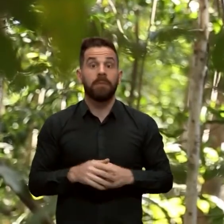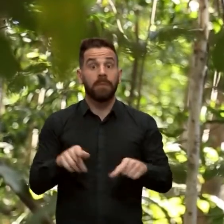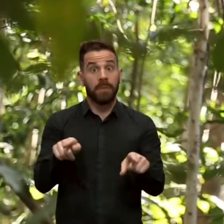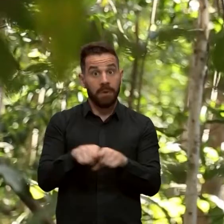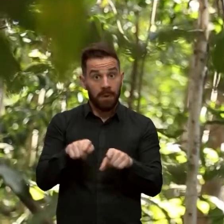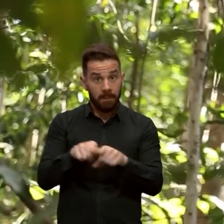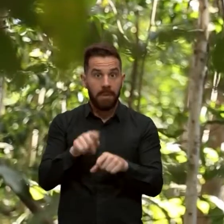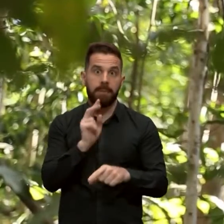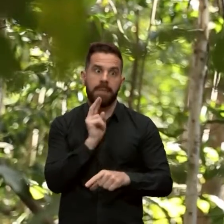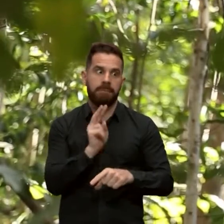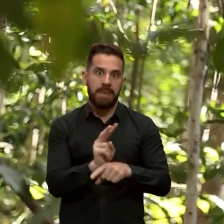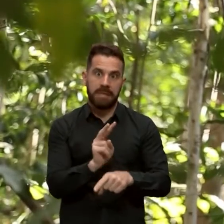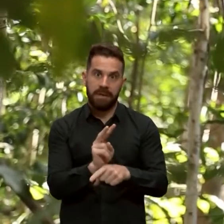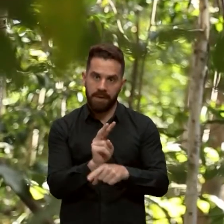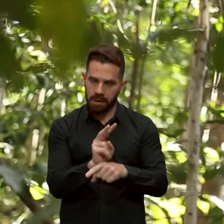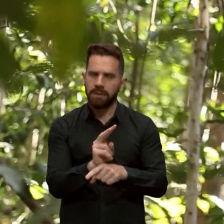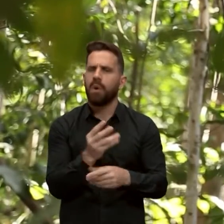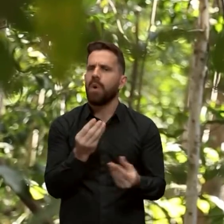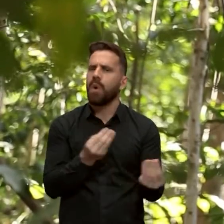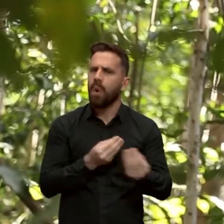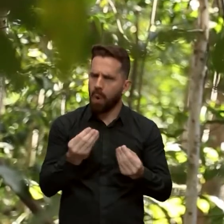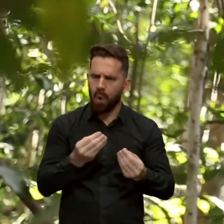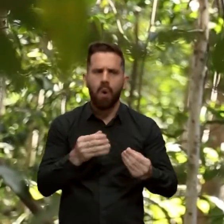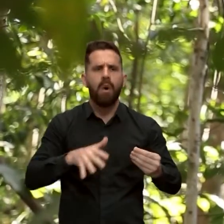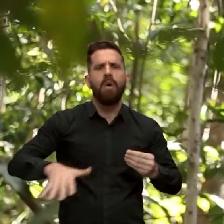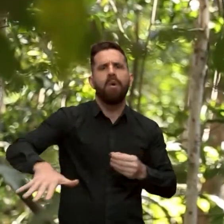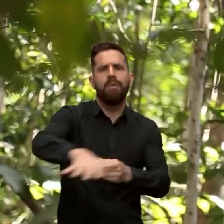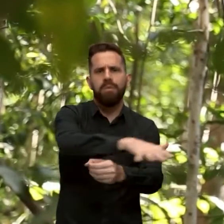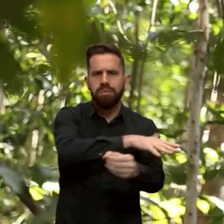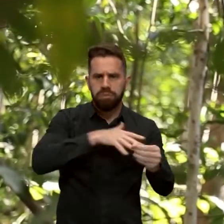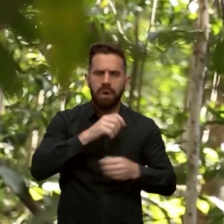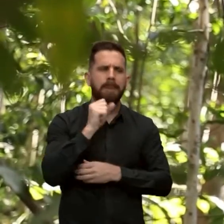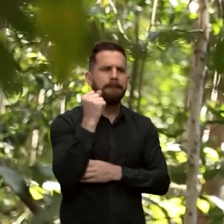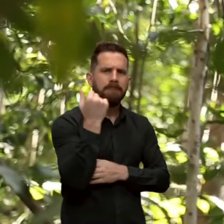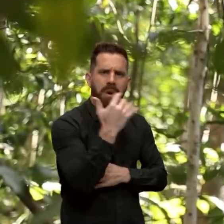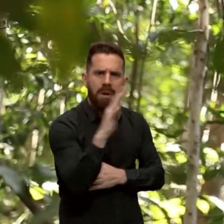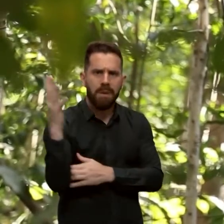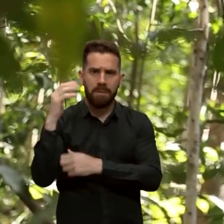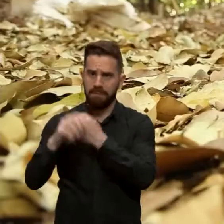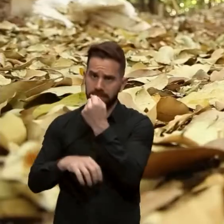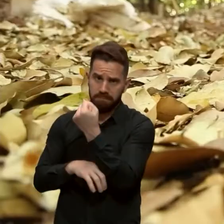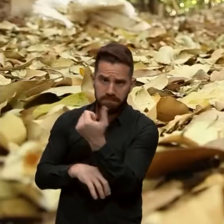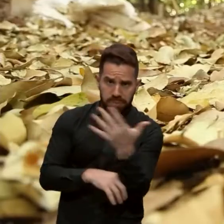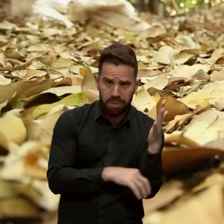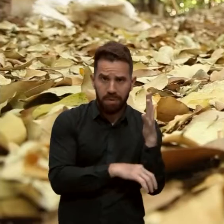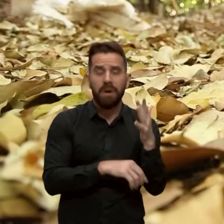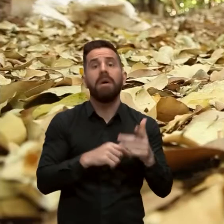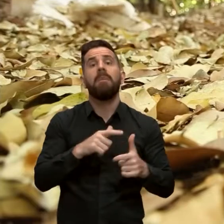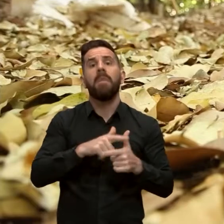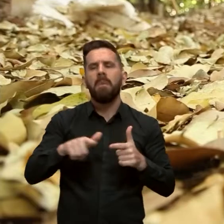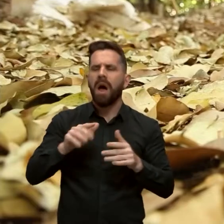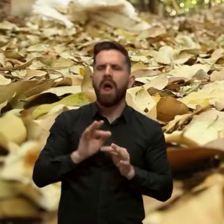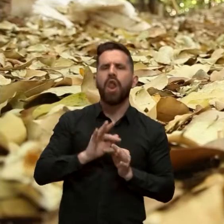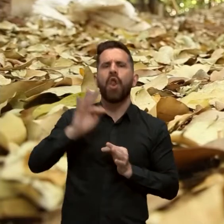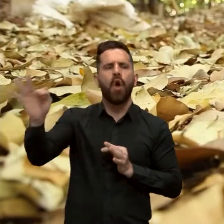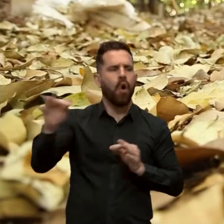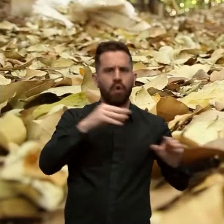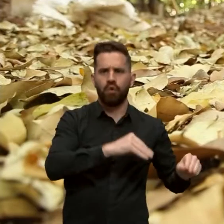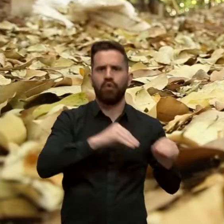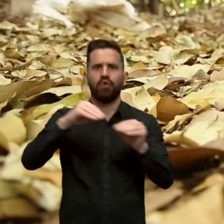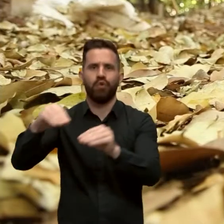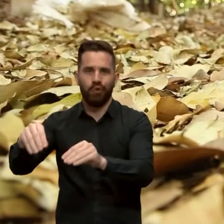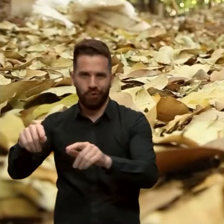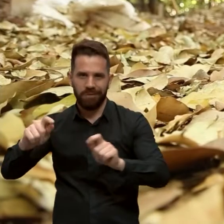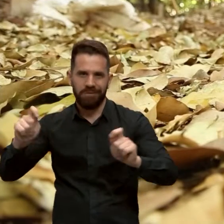habitat natural da espécie aumente por meio de plantações longe de ameaças. A busca por preservar a